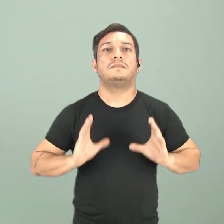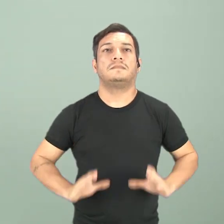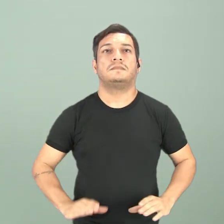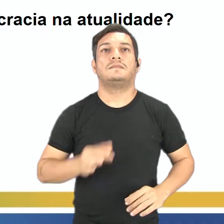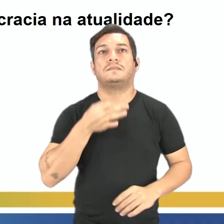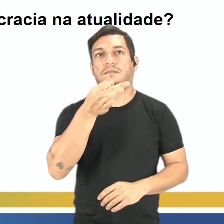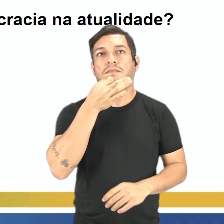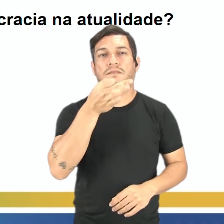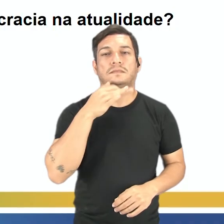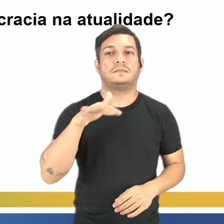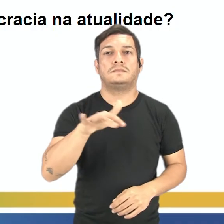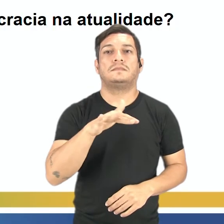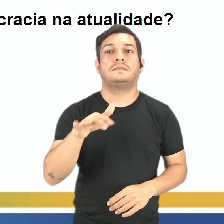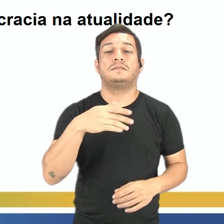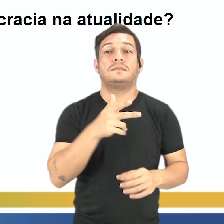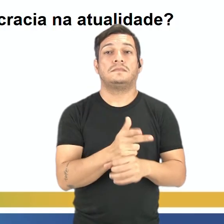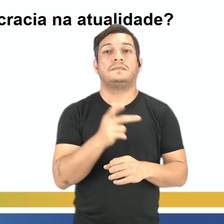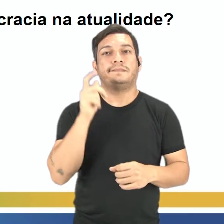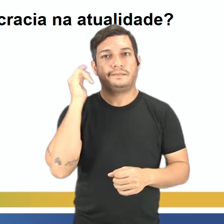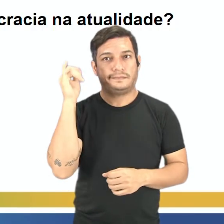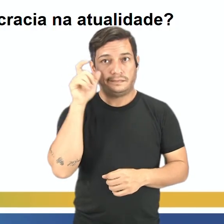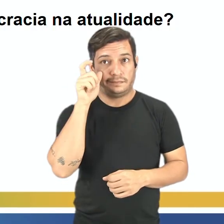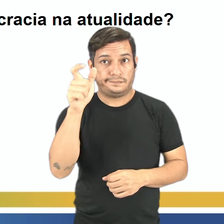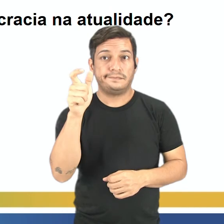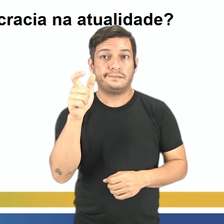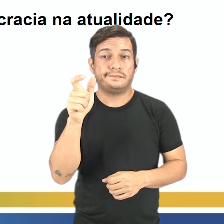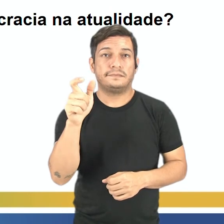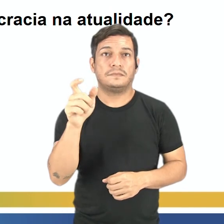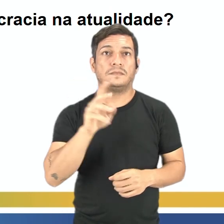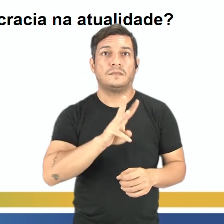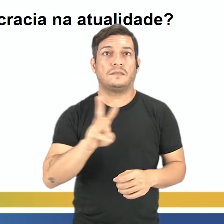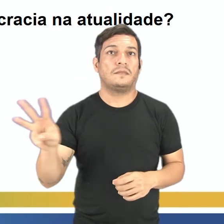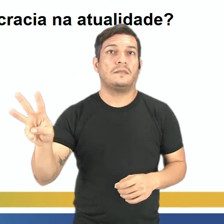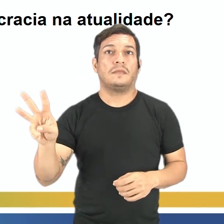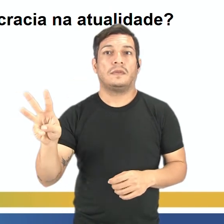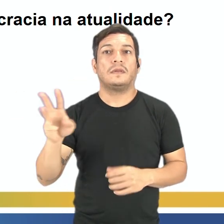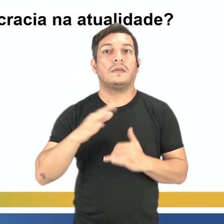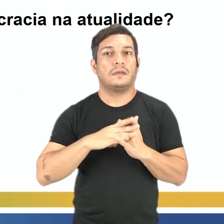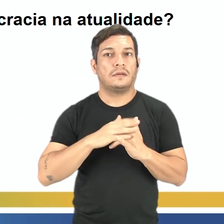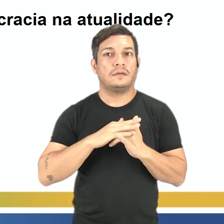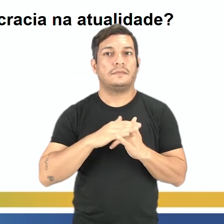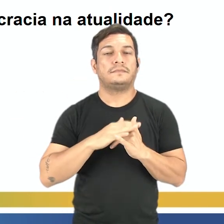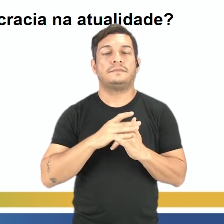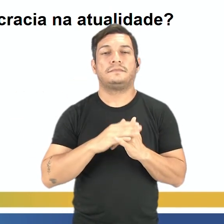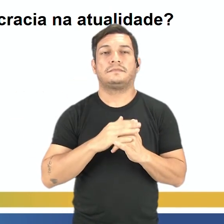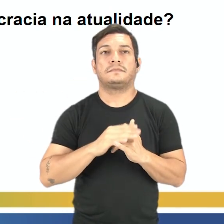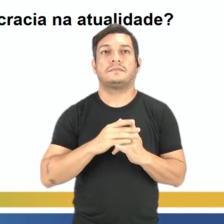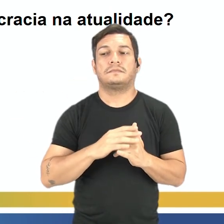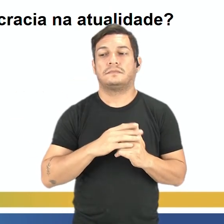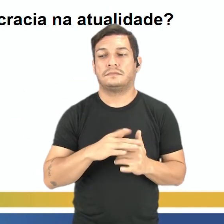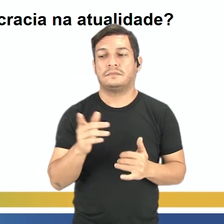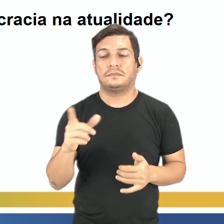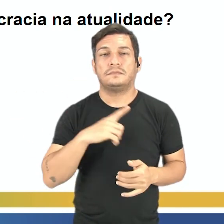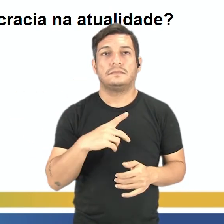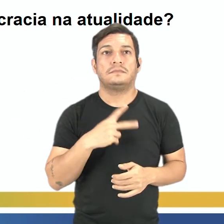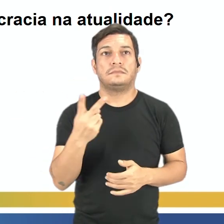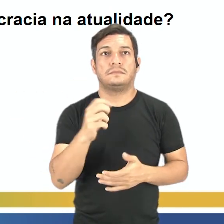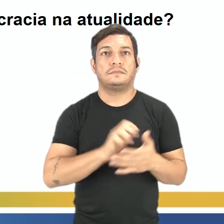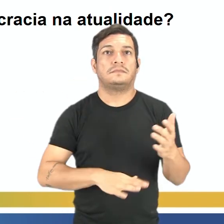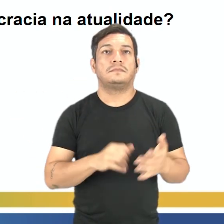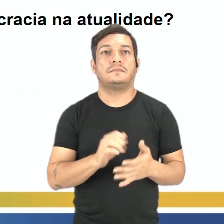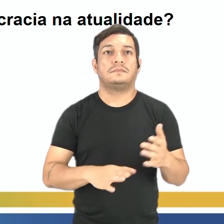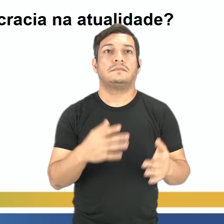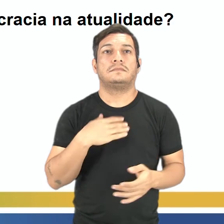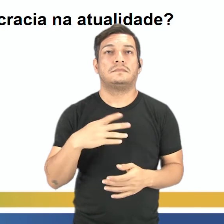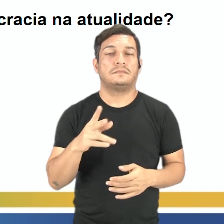para ler nada, Cidadania e Democracia. Esse é um vídeo interessantíssimo, o endereço eletrônico é esse que está aí,